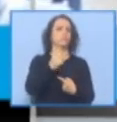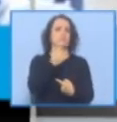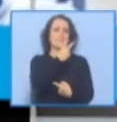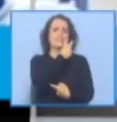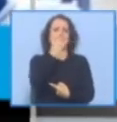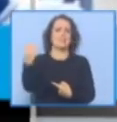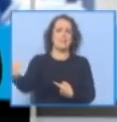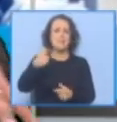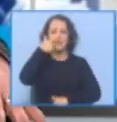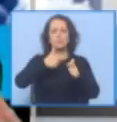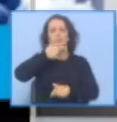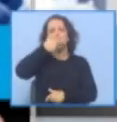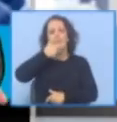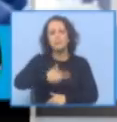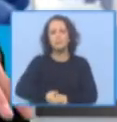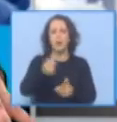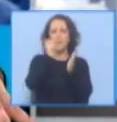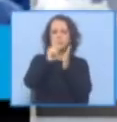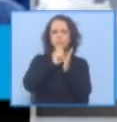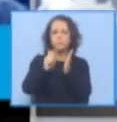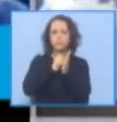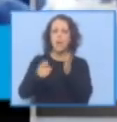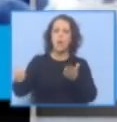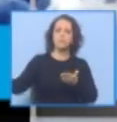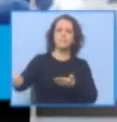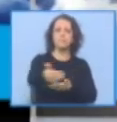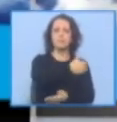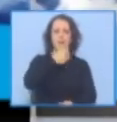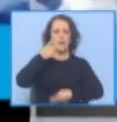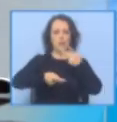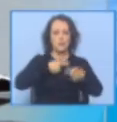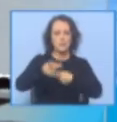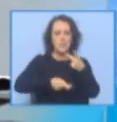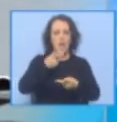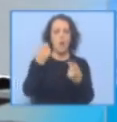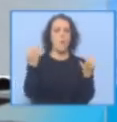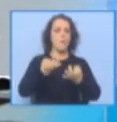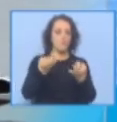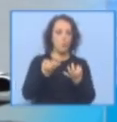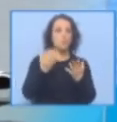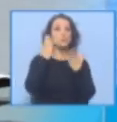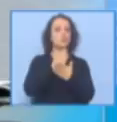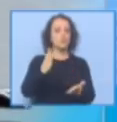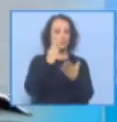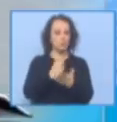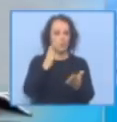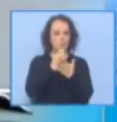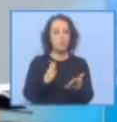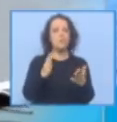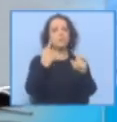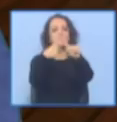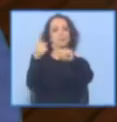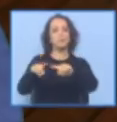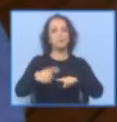investigadores e autores que rastrearam, levantaram, classificaram, analisaram e depois estudaram os diferentes